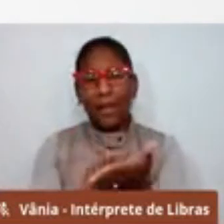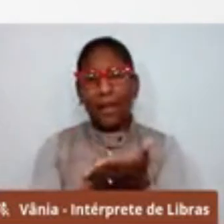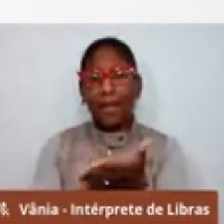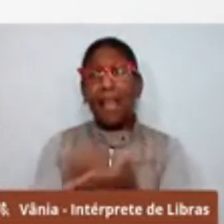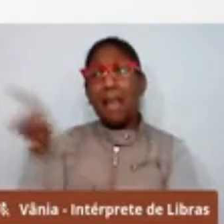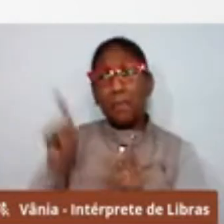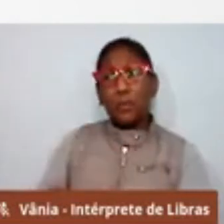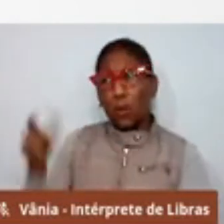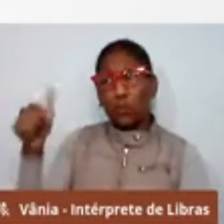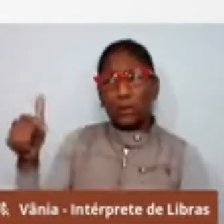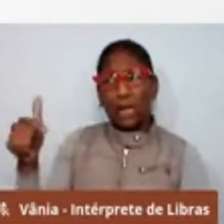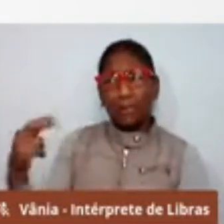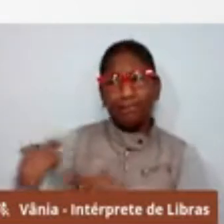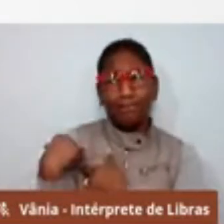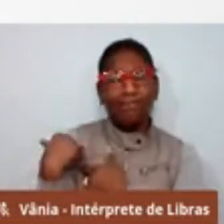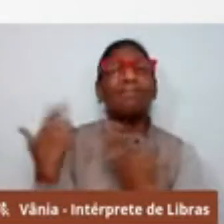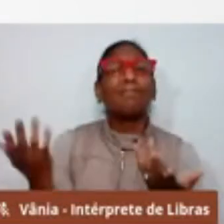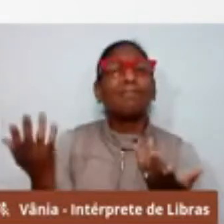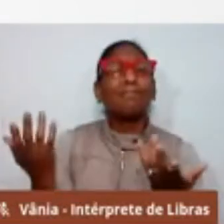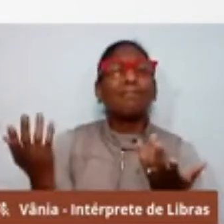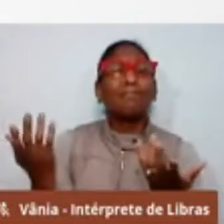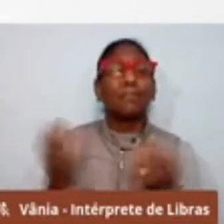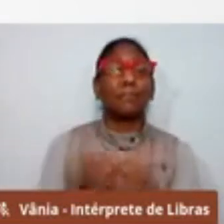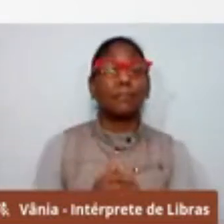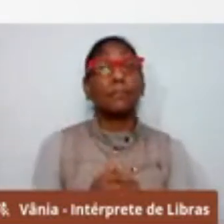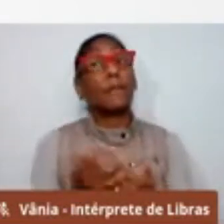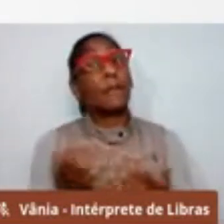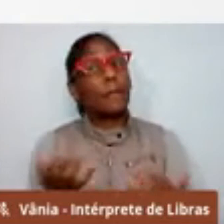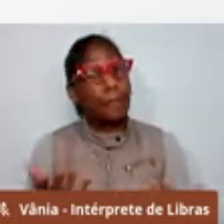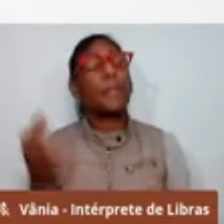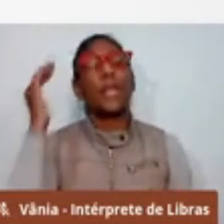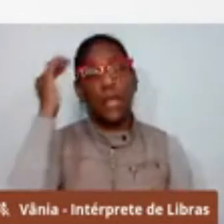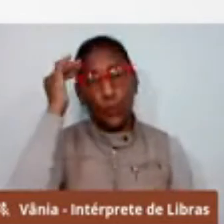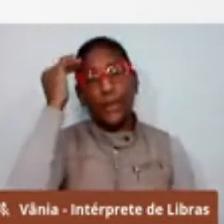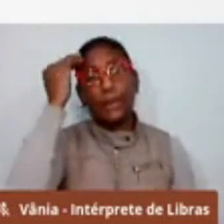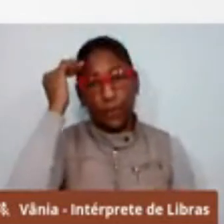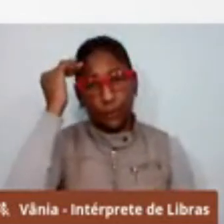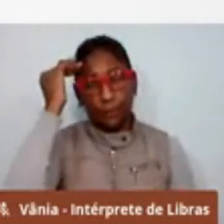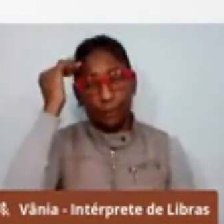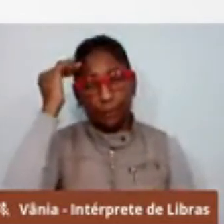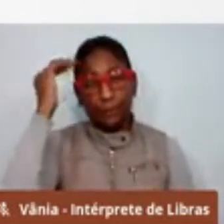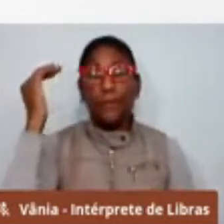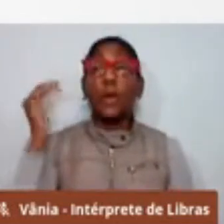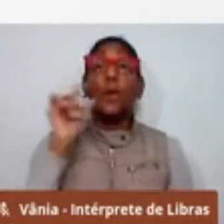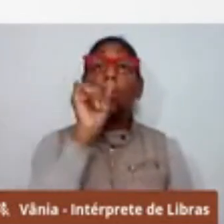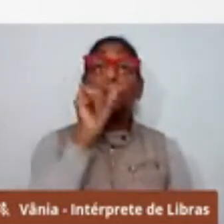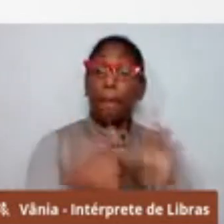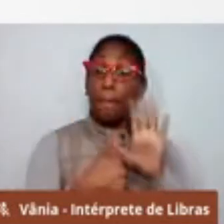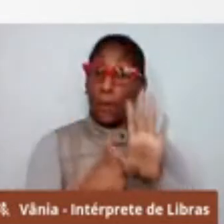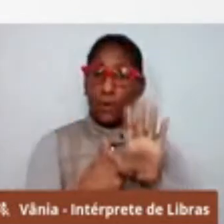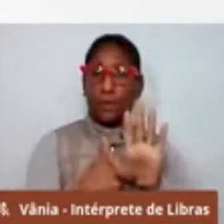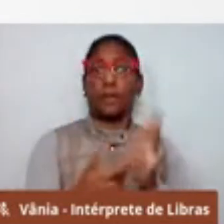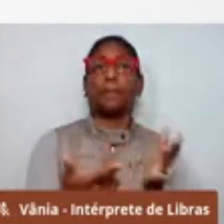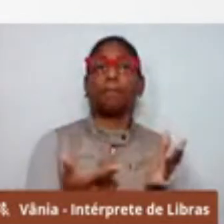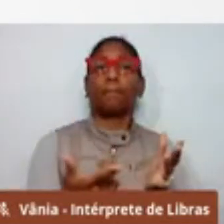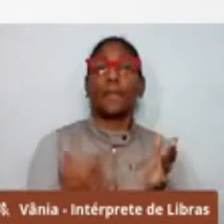modelo? Gabriela, eu entendo que o que justamente torna o modelo consistente e resistente